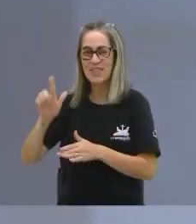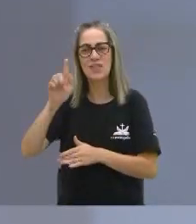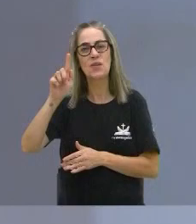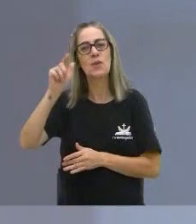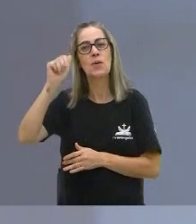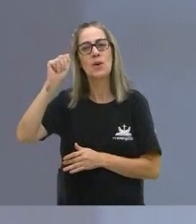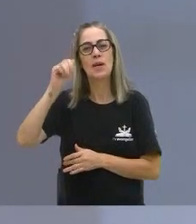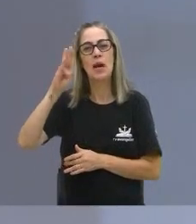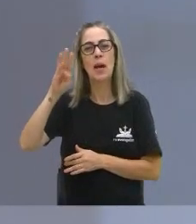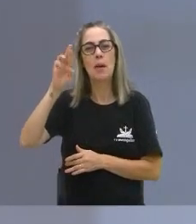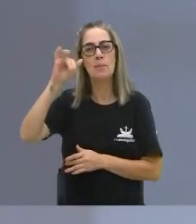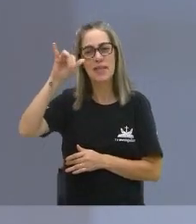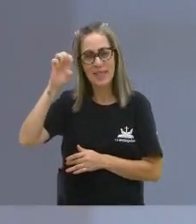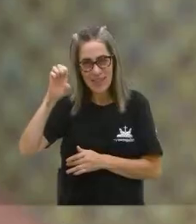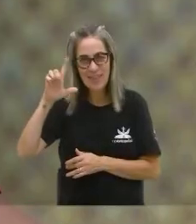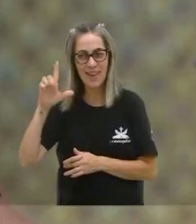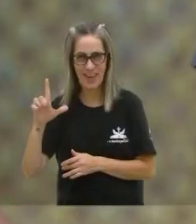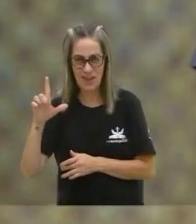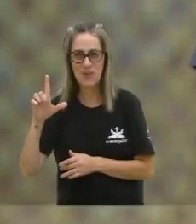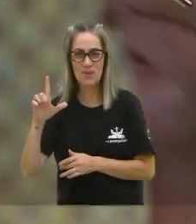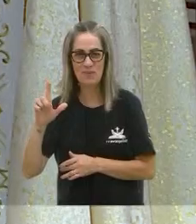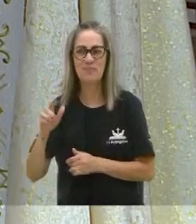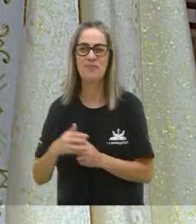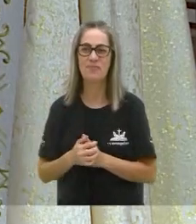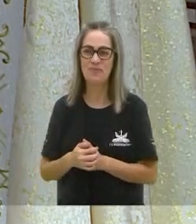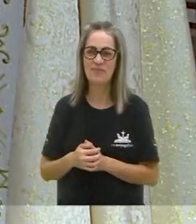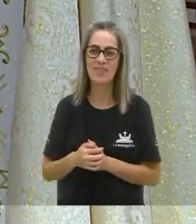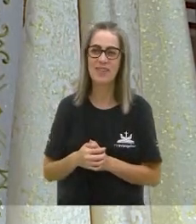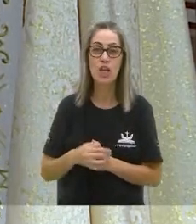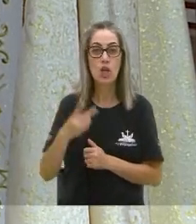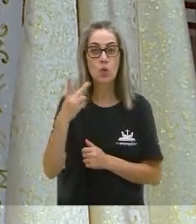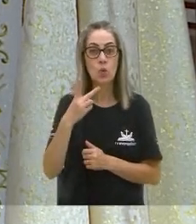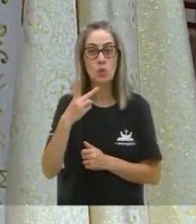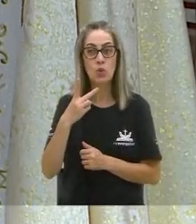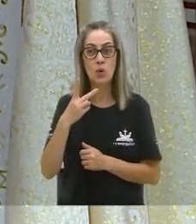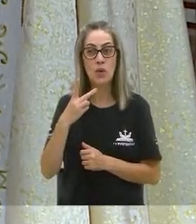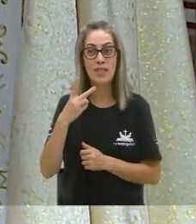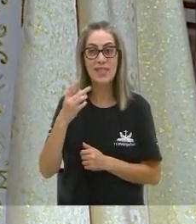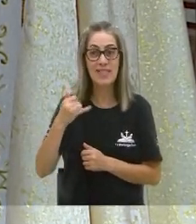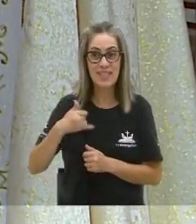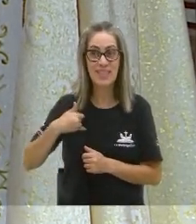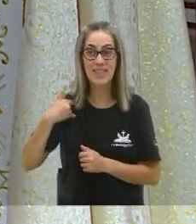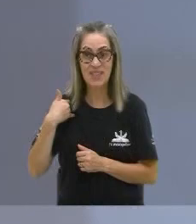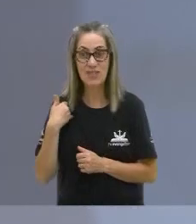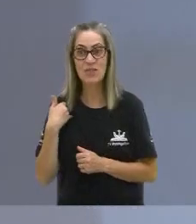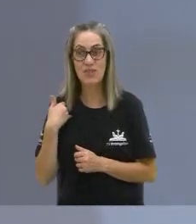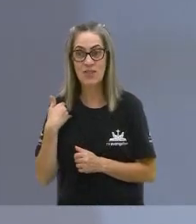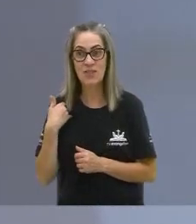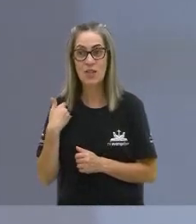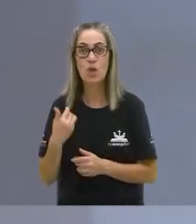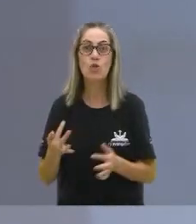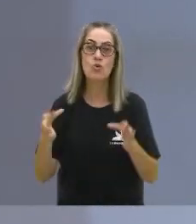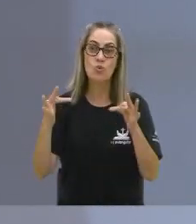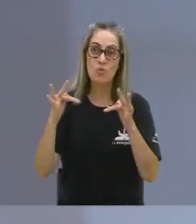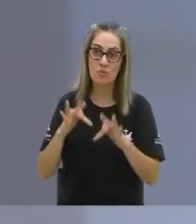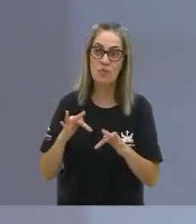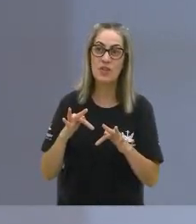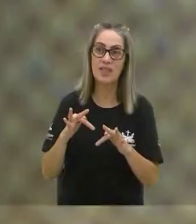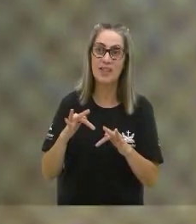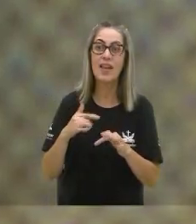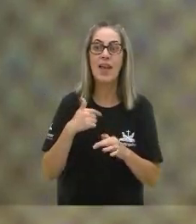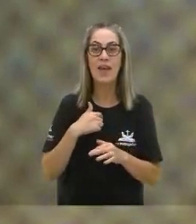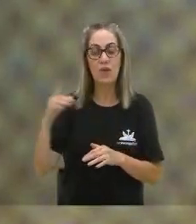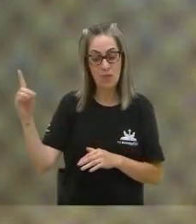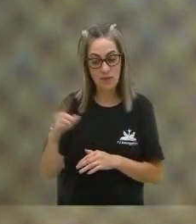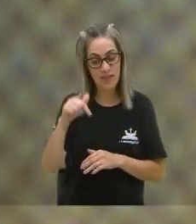ano do tratamento do câncer, veio o Gabriel. E com 2 anos aqui, ele completou 1 ano e 2 anos do fim do tratamento, eu vim aqui